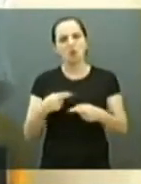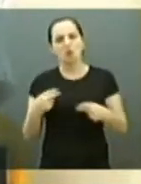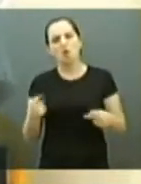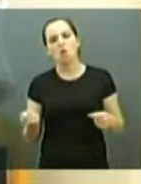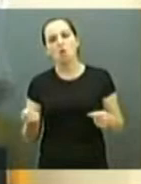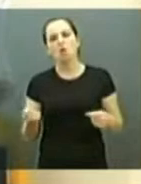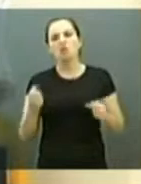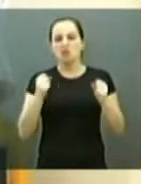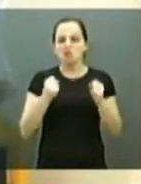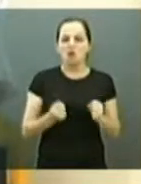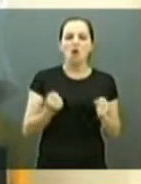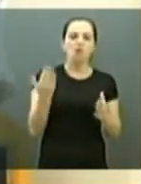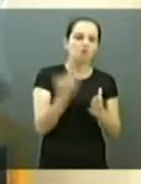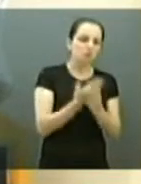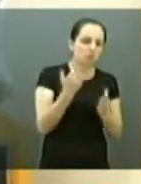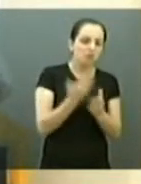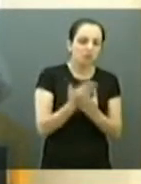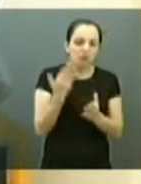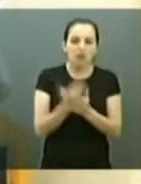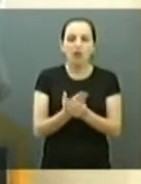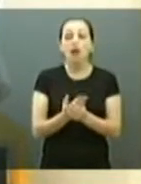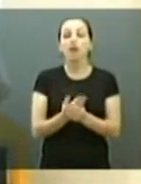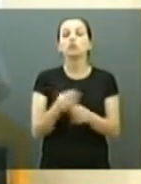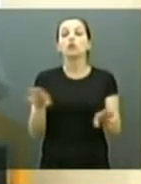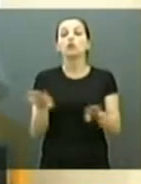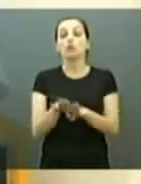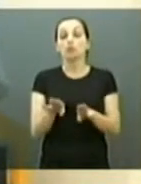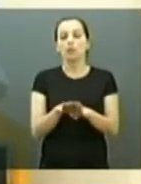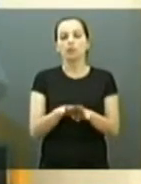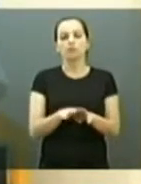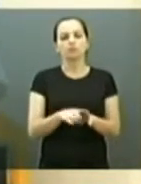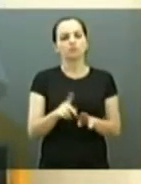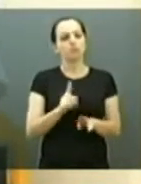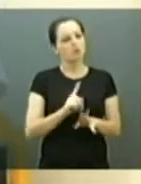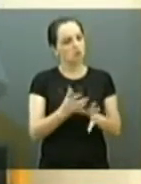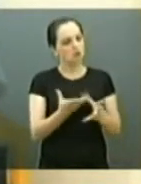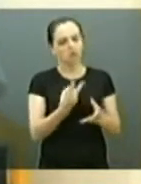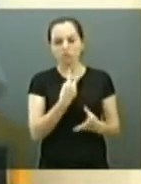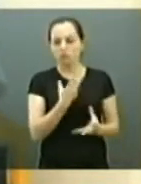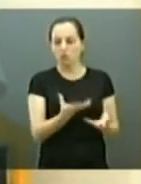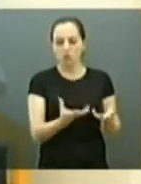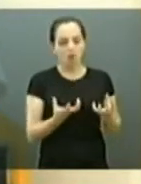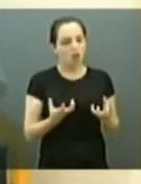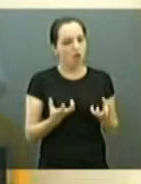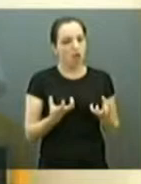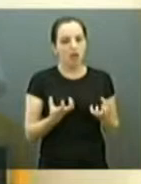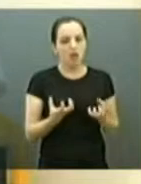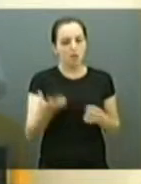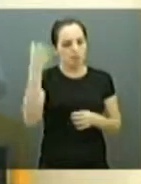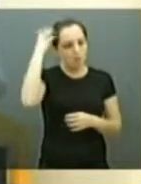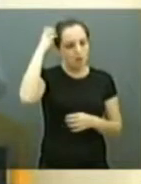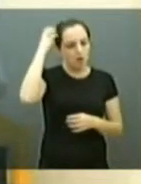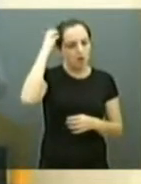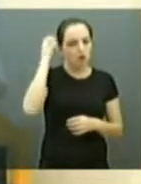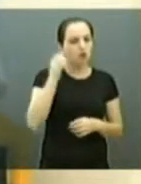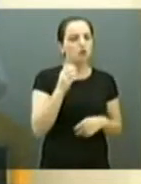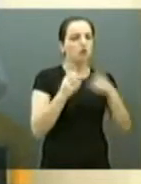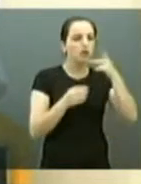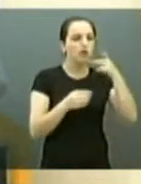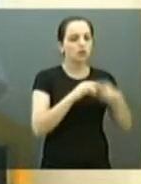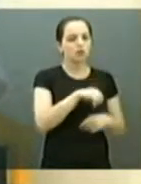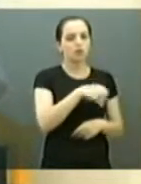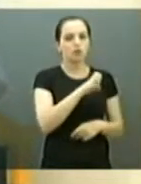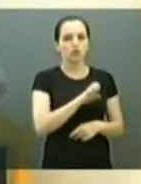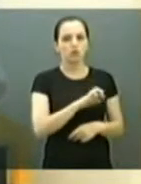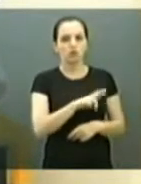né, que ele pode ser processado, e diz o seguinte, ó, não queremos em hipótese alguma pôr a culpa no vereador Jefferson